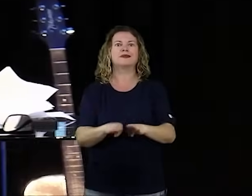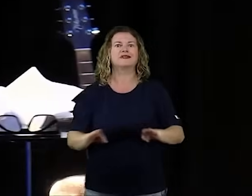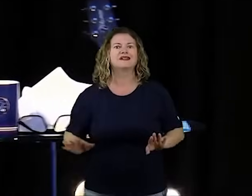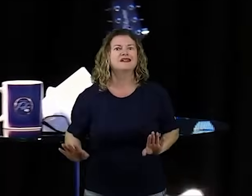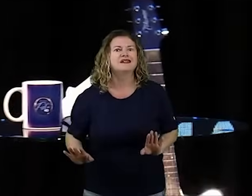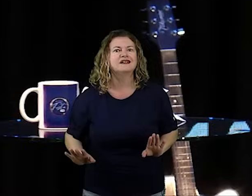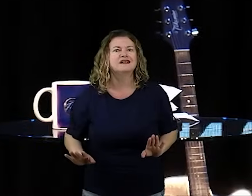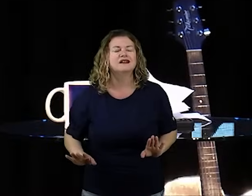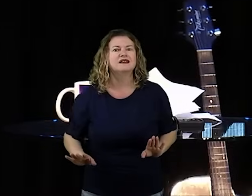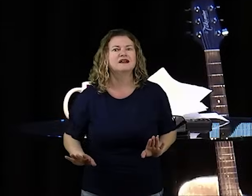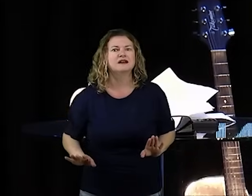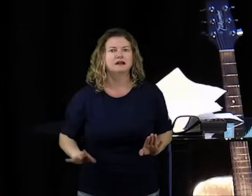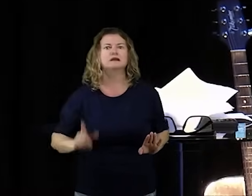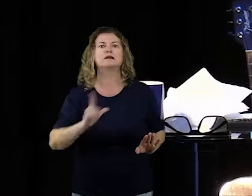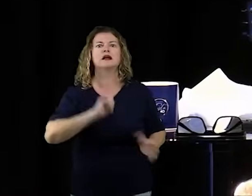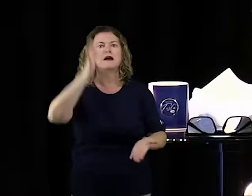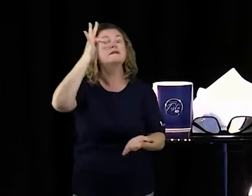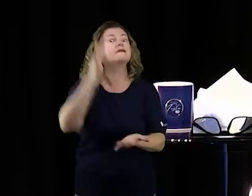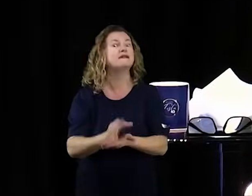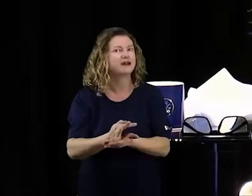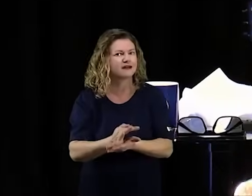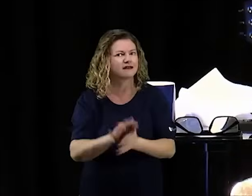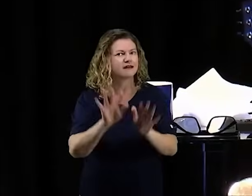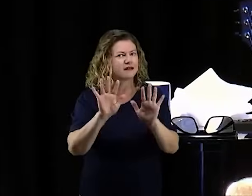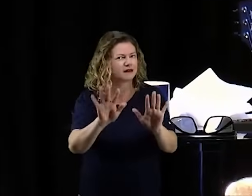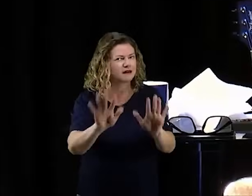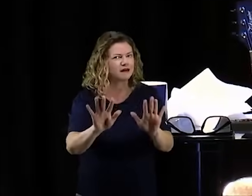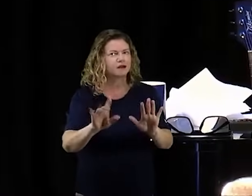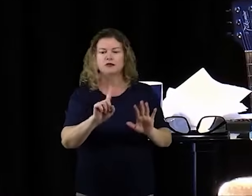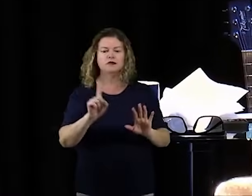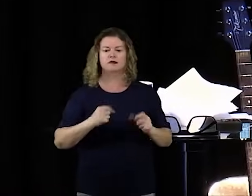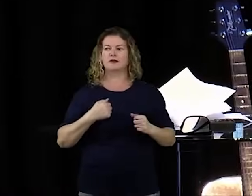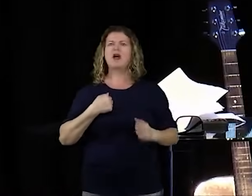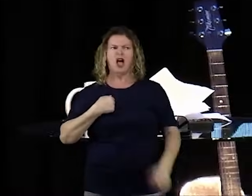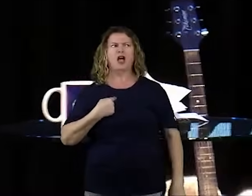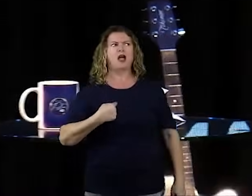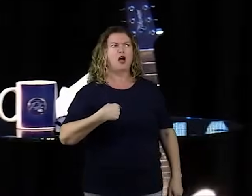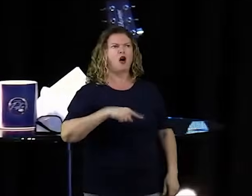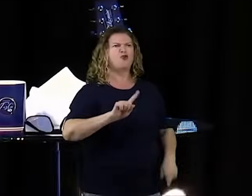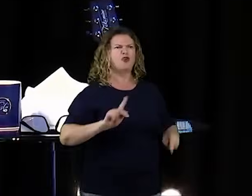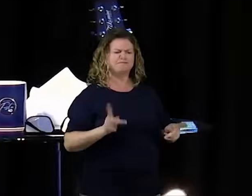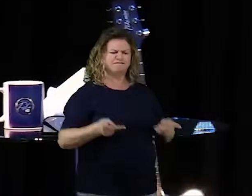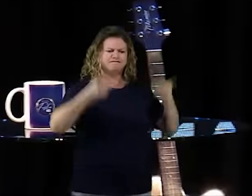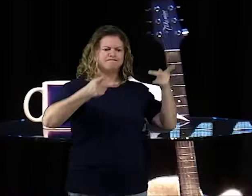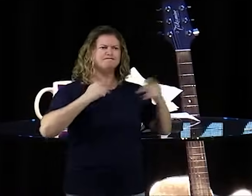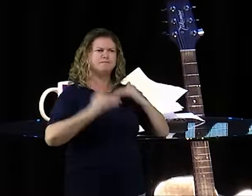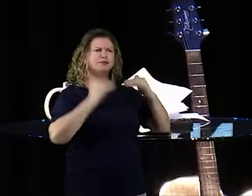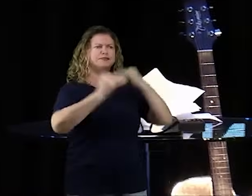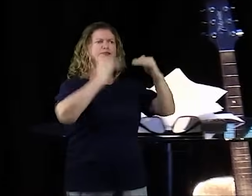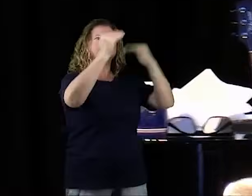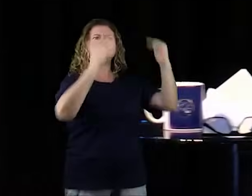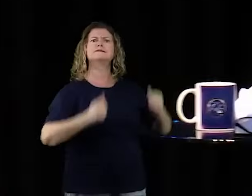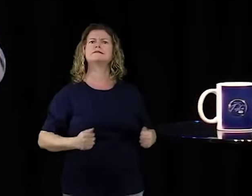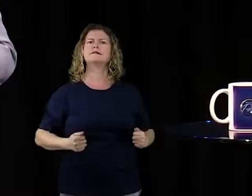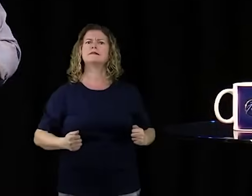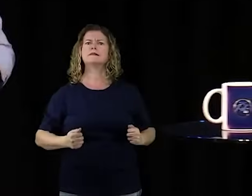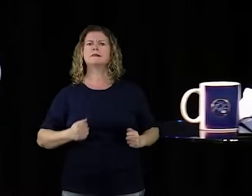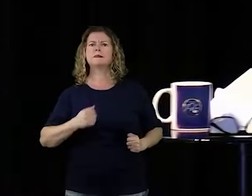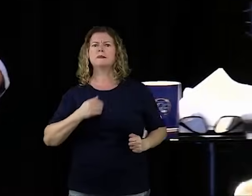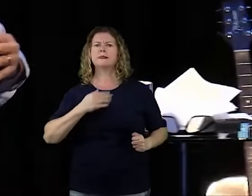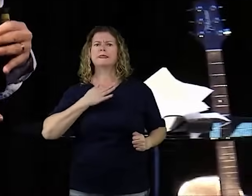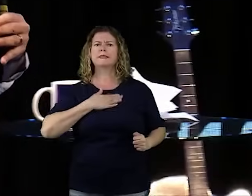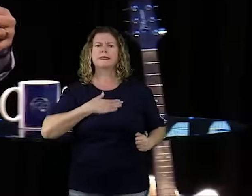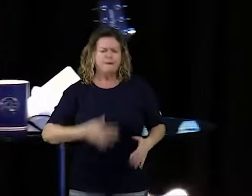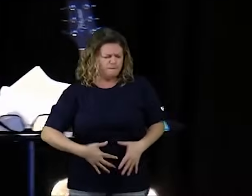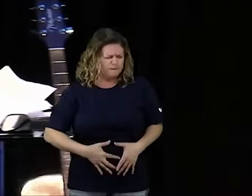fé não é só quando você diz assim eu vou prosperar eu vou eu vou eu vou o meu ventre Vai